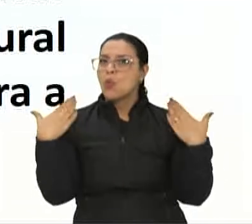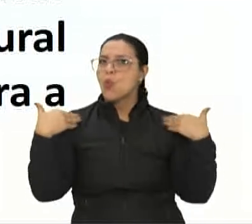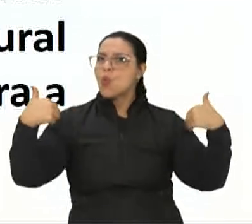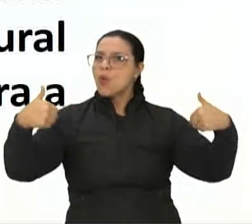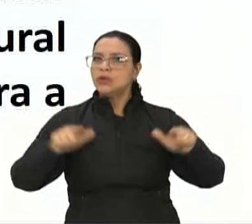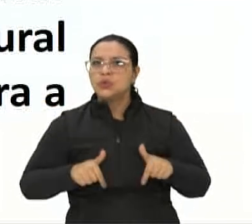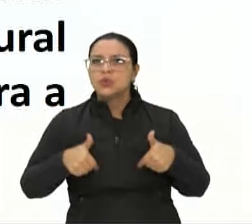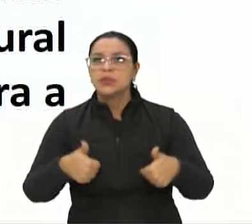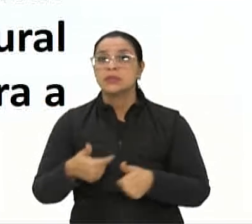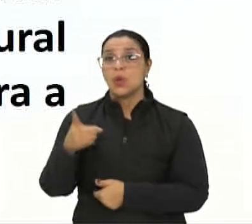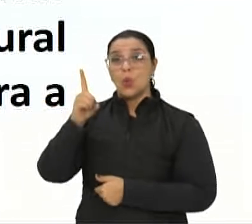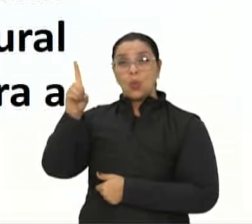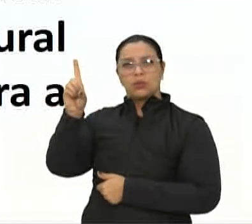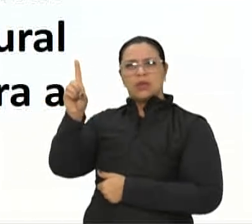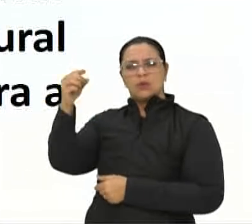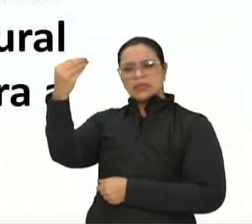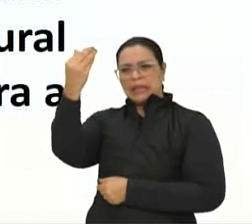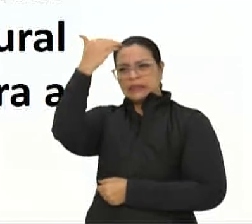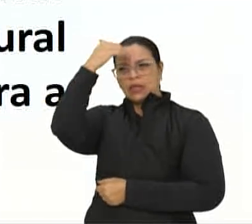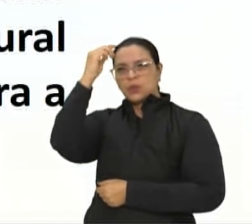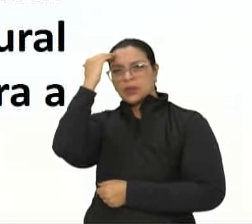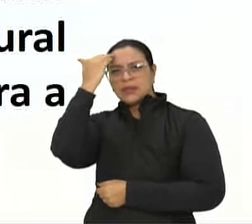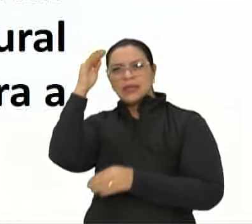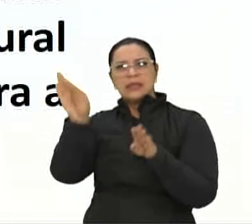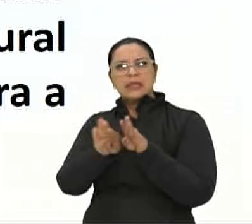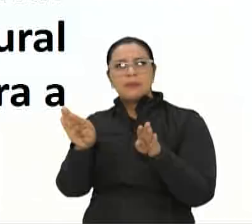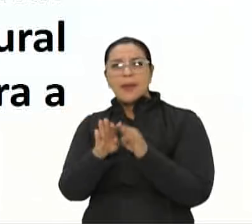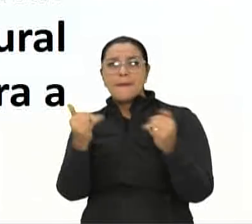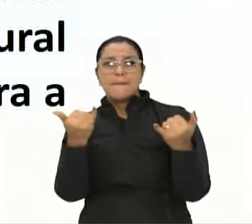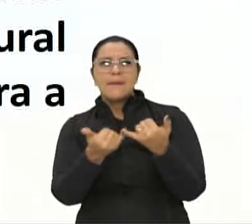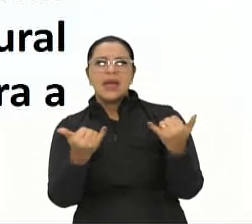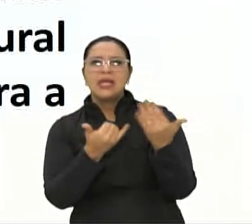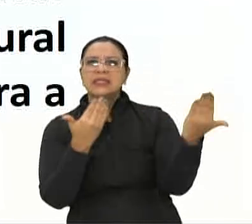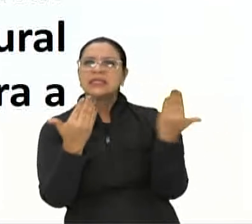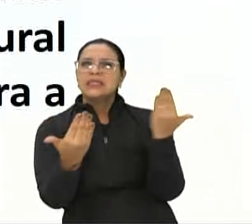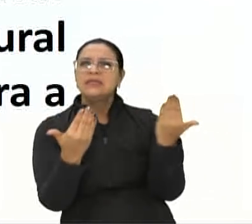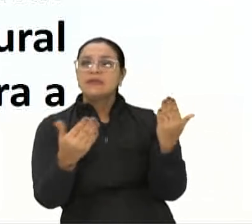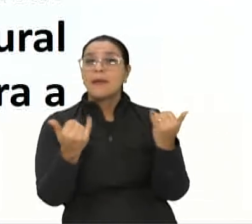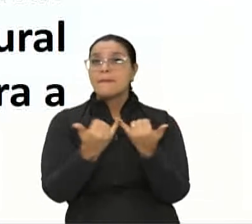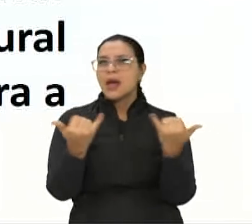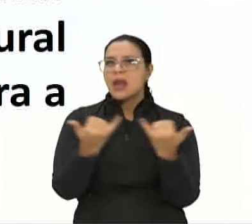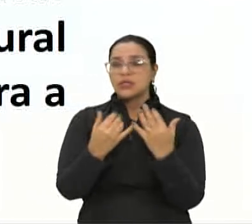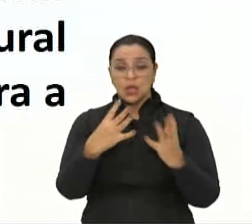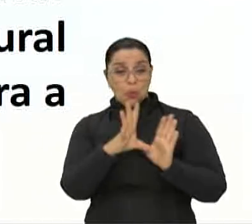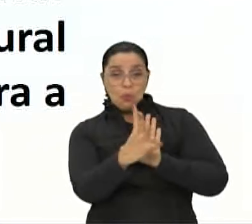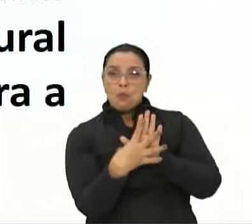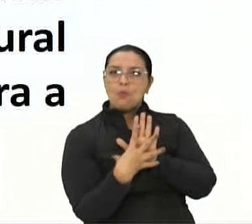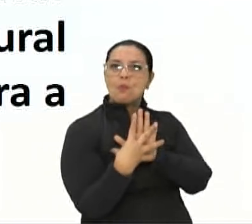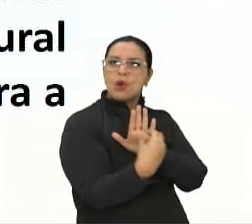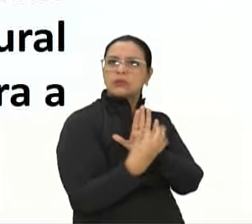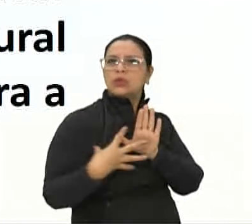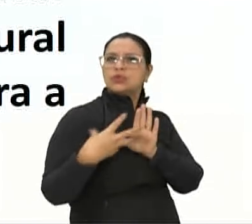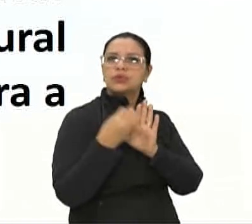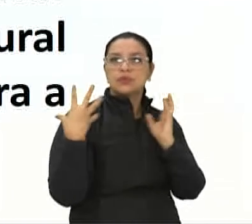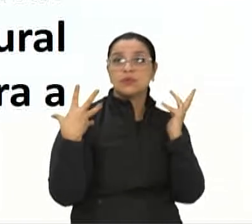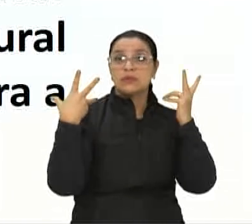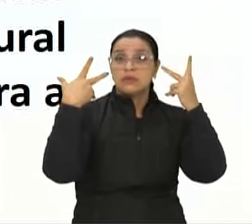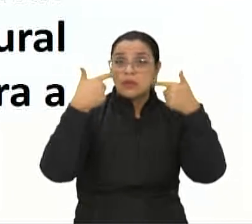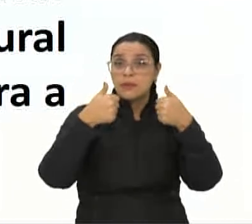um Deus no entendimento, paradigma dos animais, paradigma seria o padrão, o modelo, né, dos